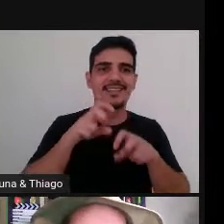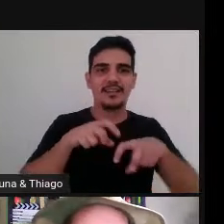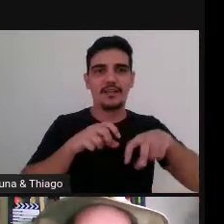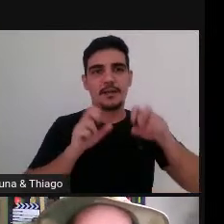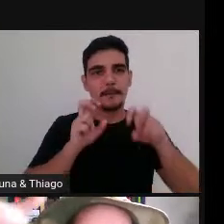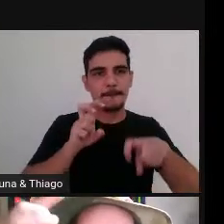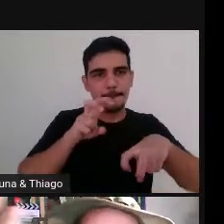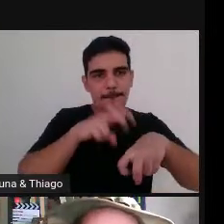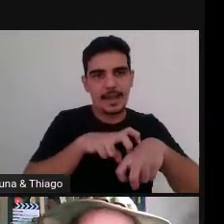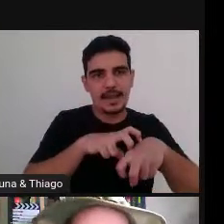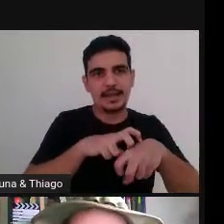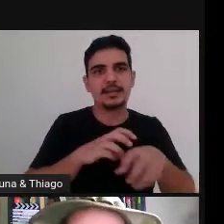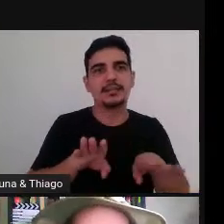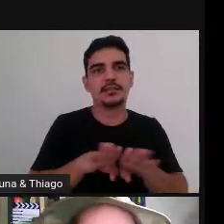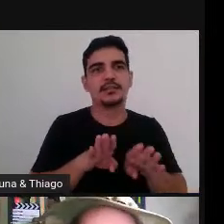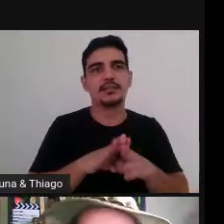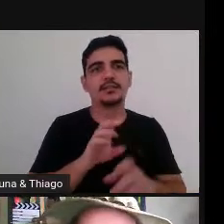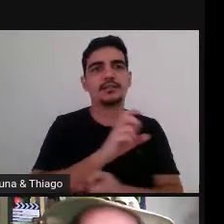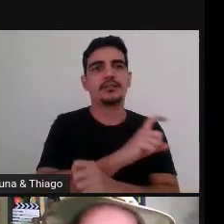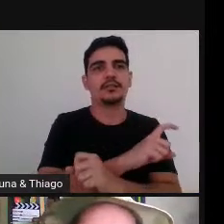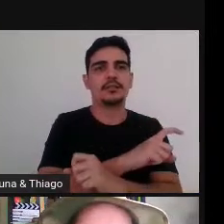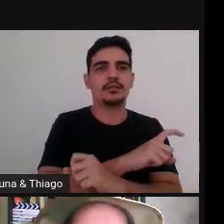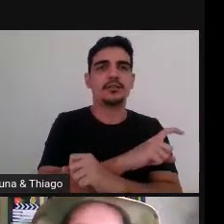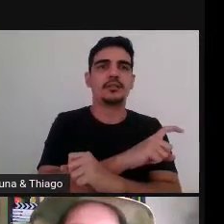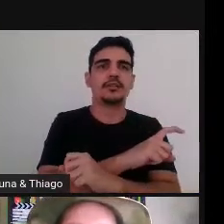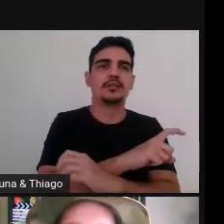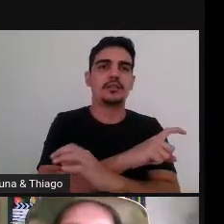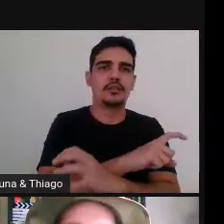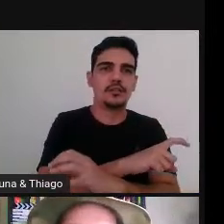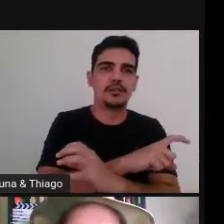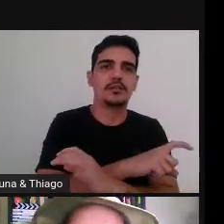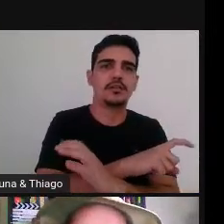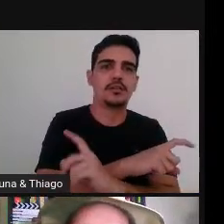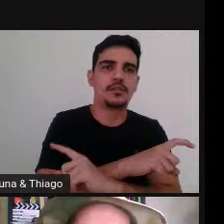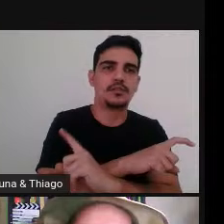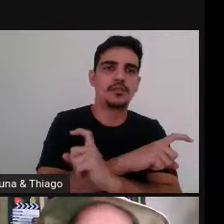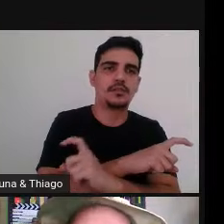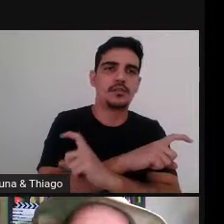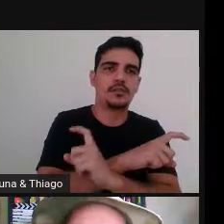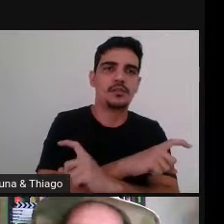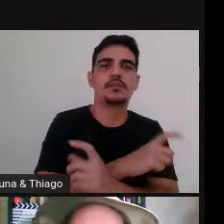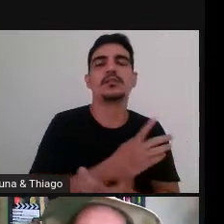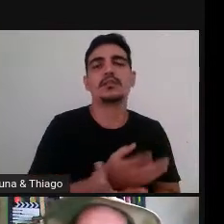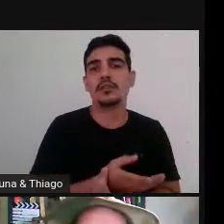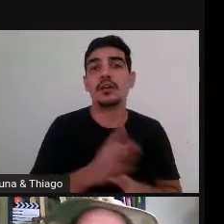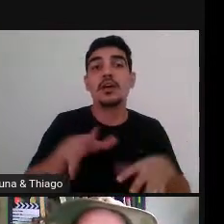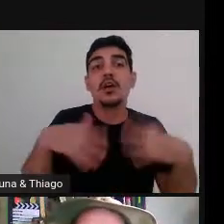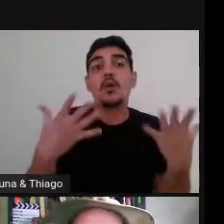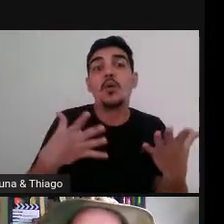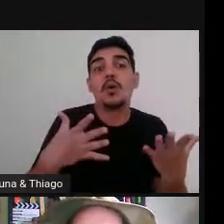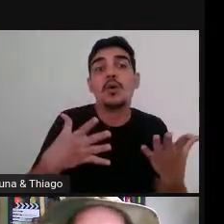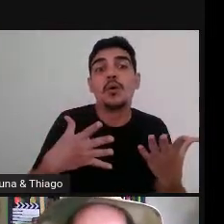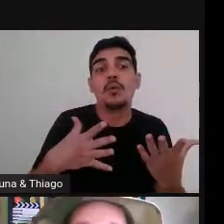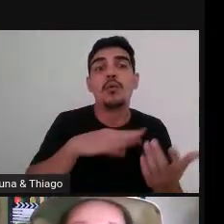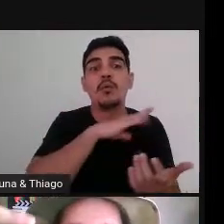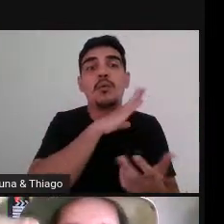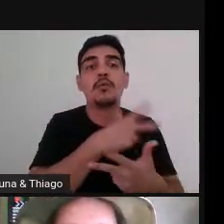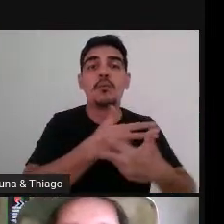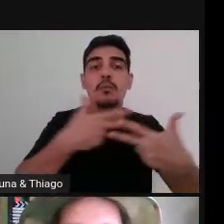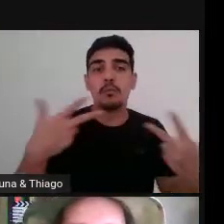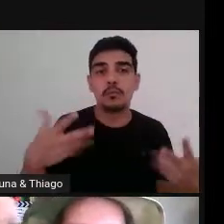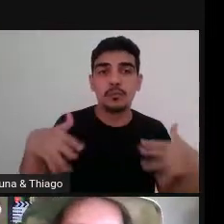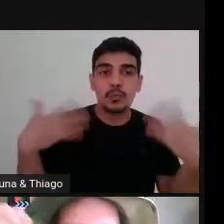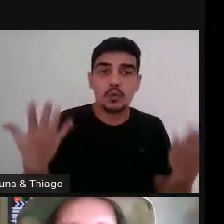O escorpião, o Telson. E quem são esses animais? Eu até pedi aqui, né, para vocês colocarem no chat, mas como eu